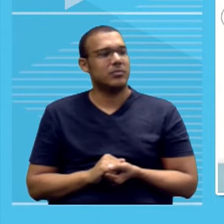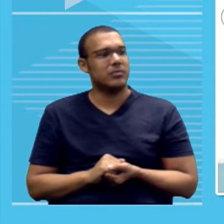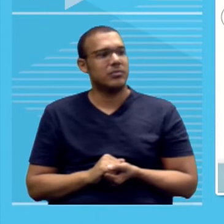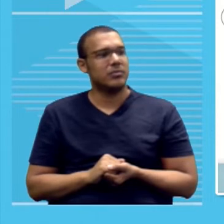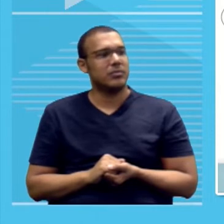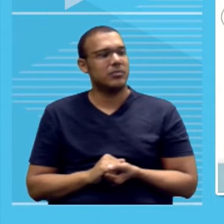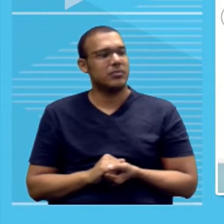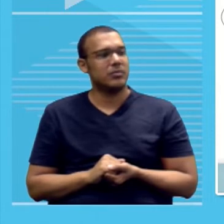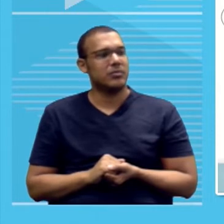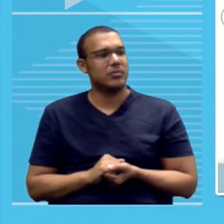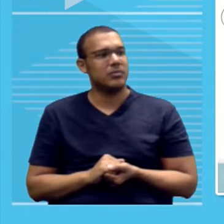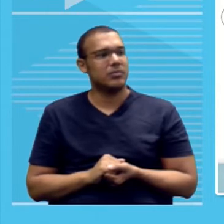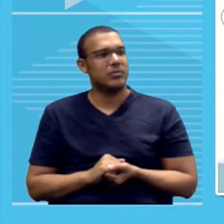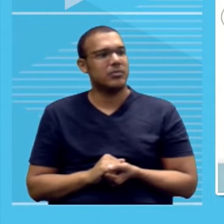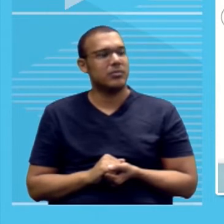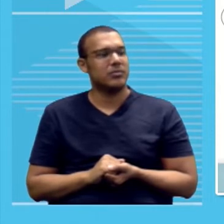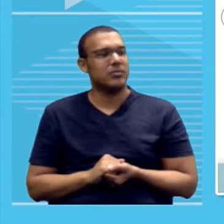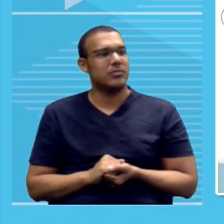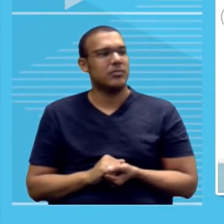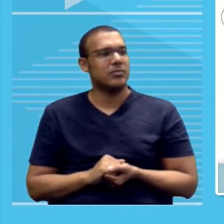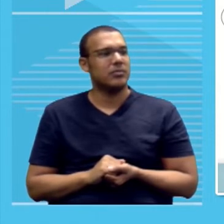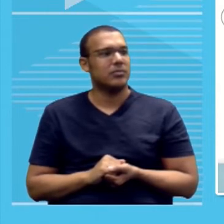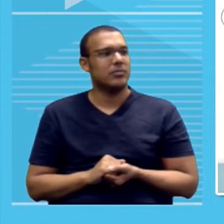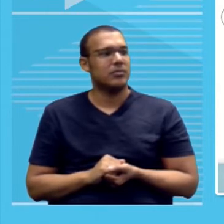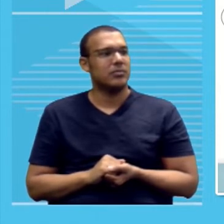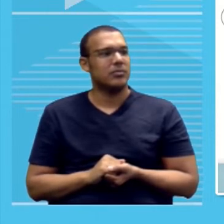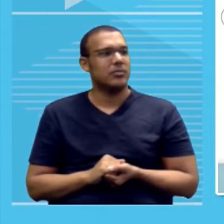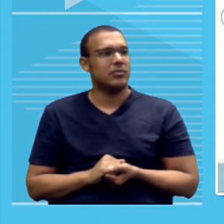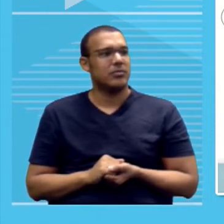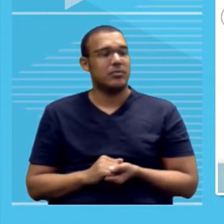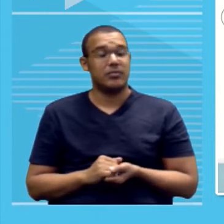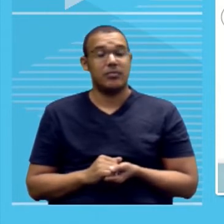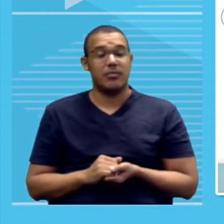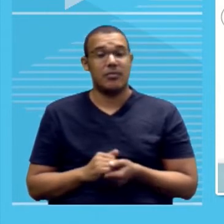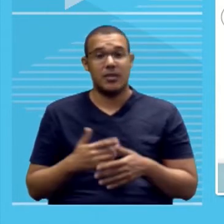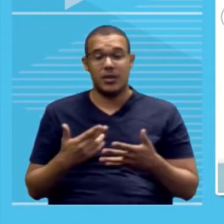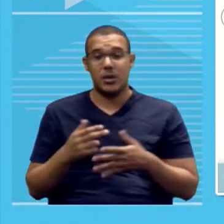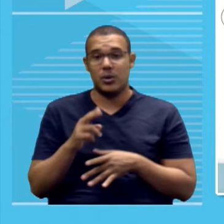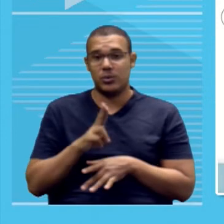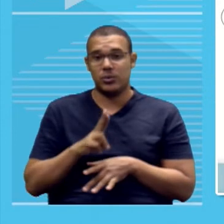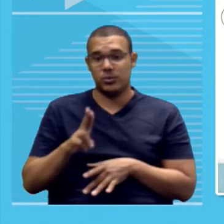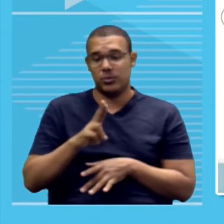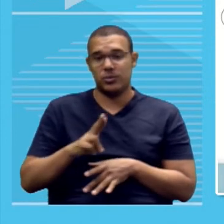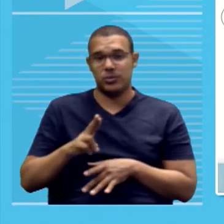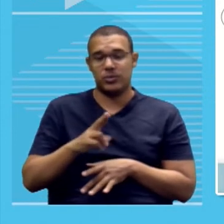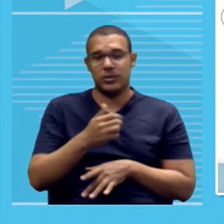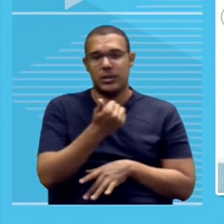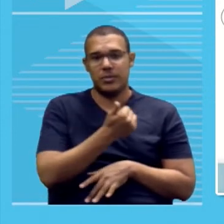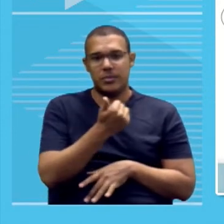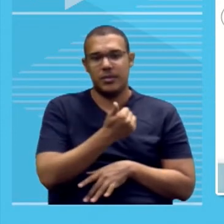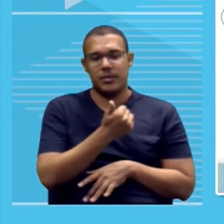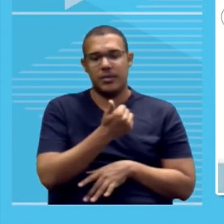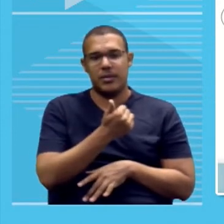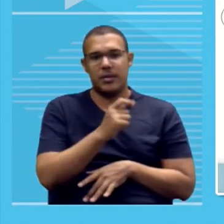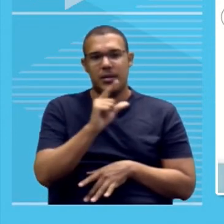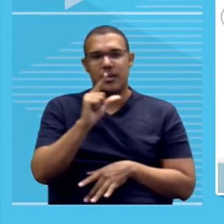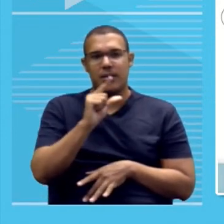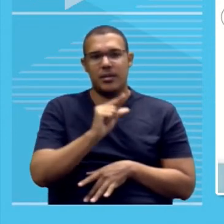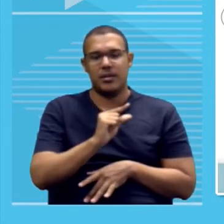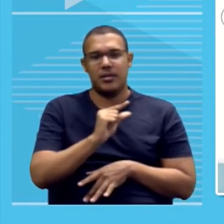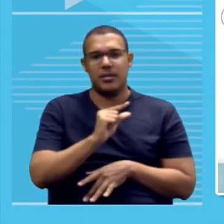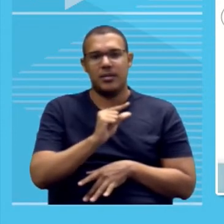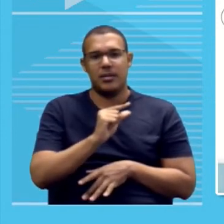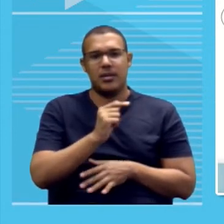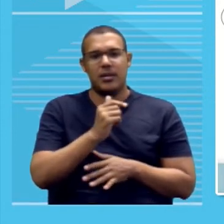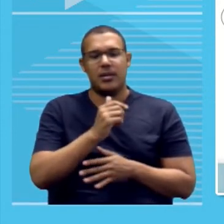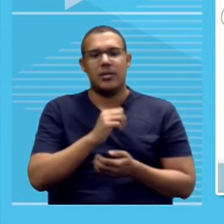para comum, né? Vamos deixar ela de fora aí. E a eficiência da lâmpada comum é pouca, ela é um desperdício,